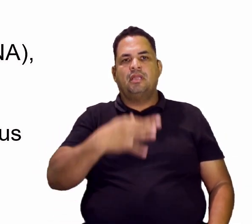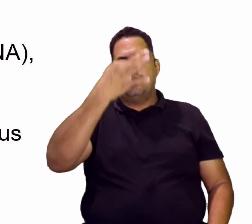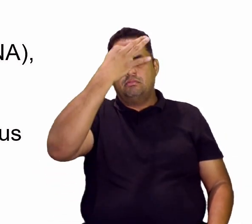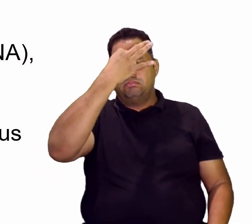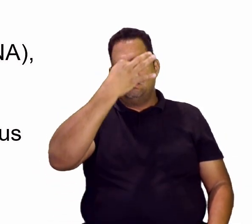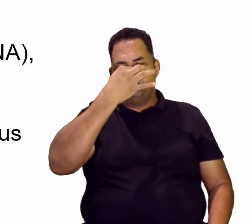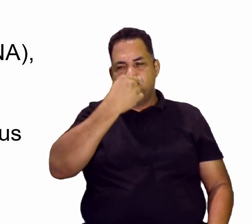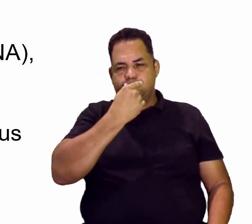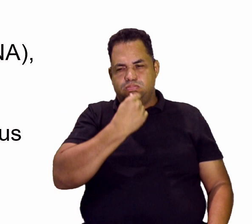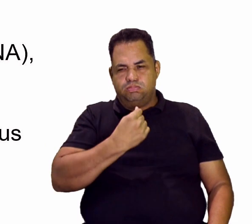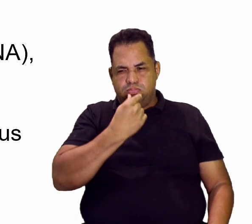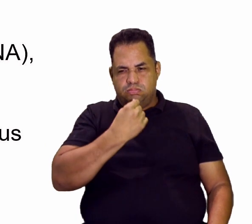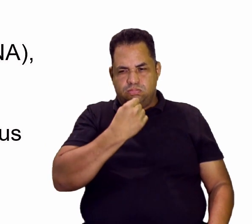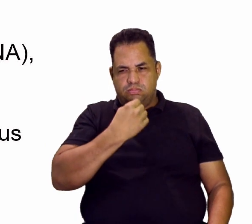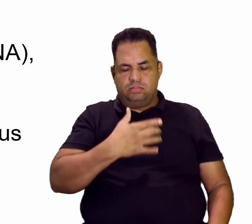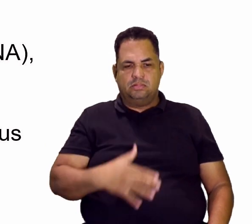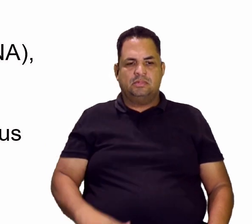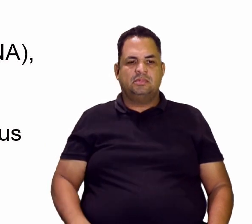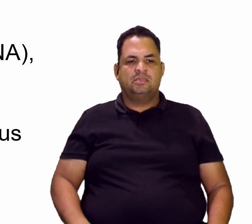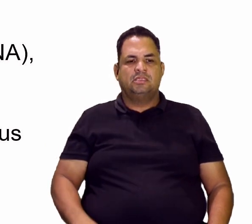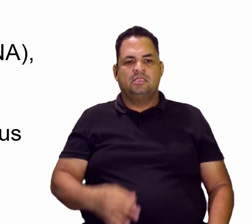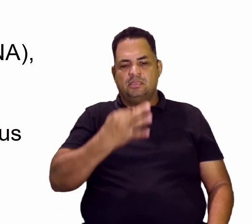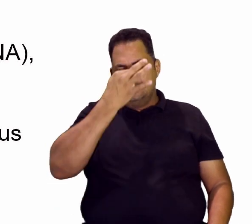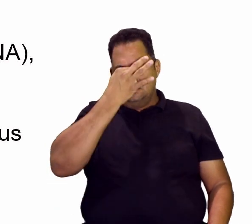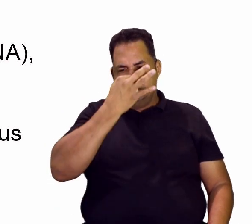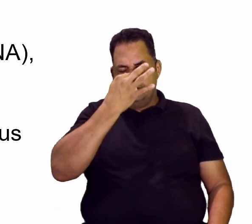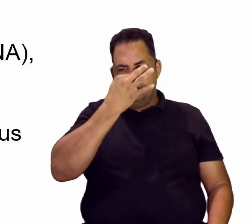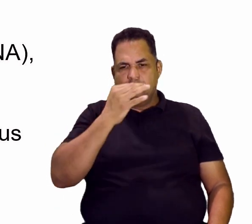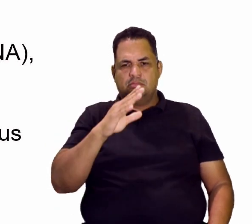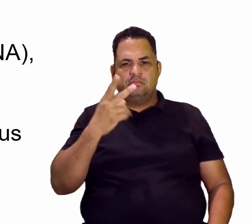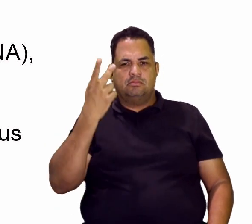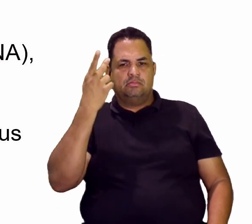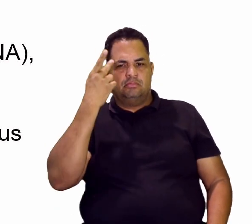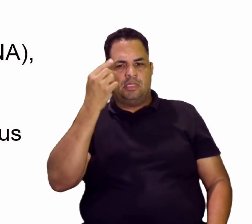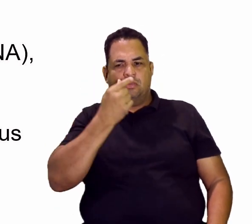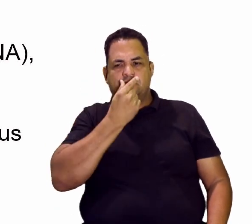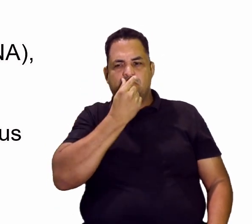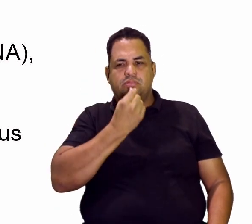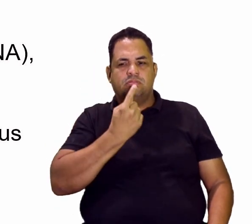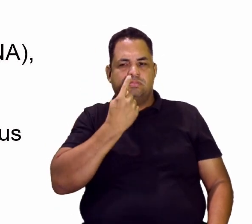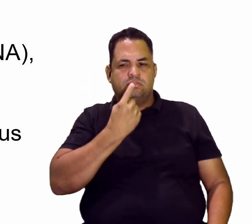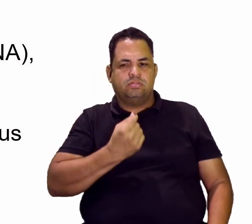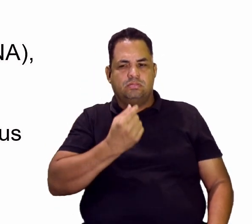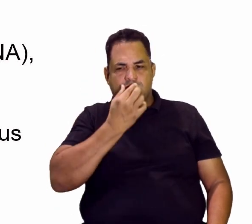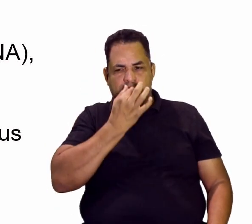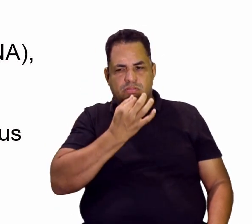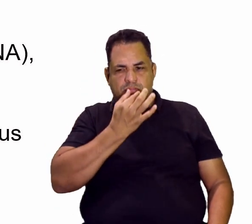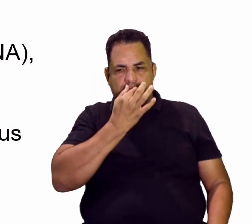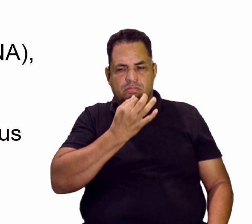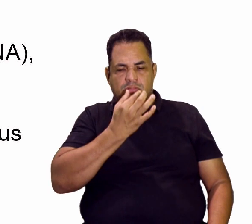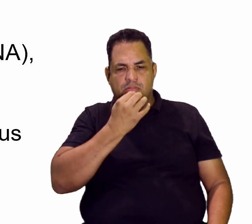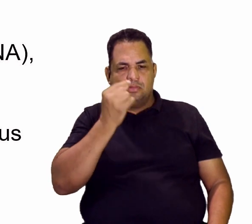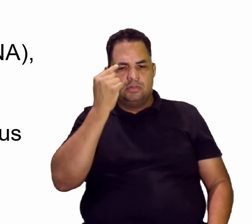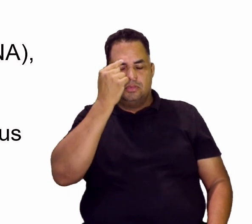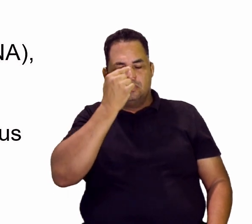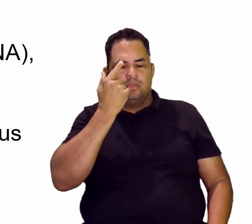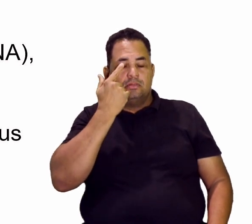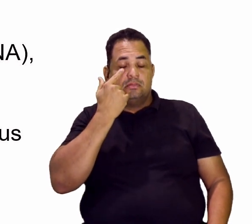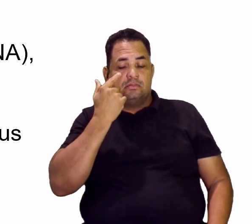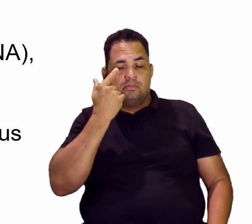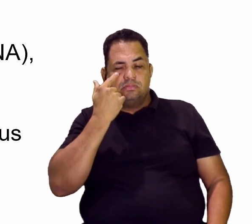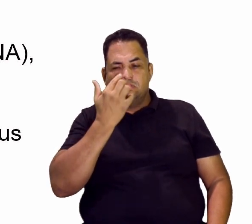gripe e do resfriado. Normalmente, o resfriado, ele é muito comum aquela coriza, né? Os olhos ficam